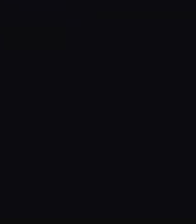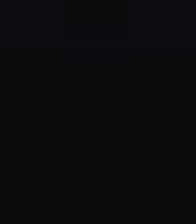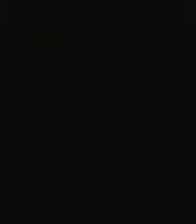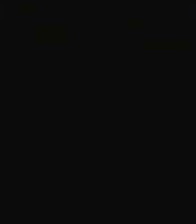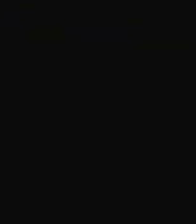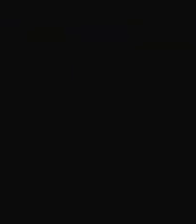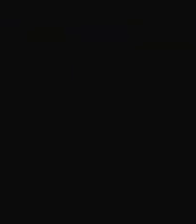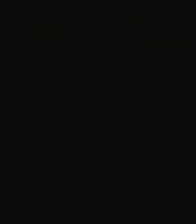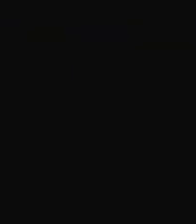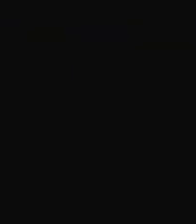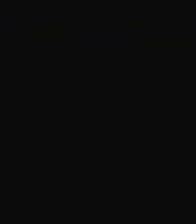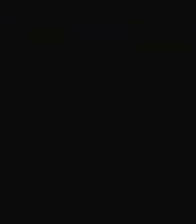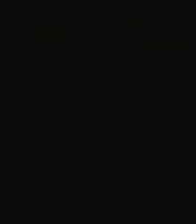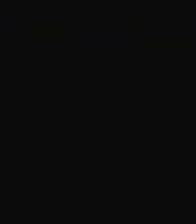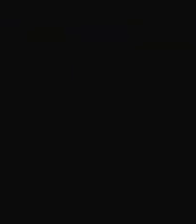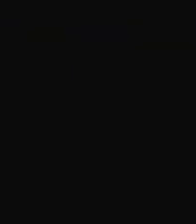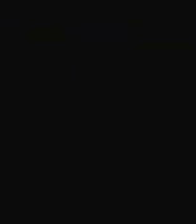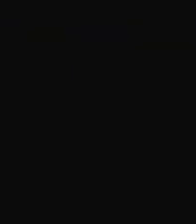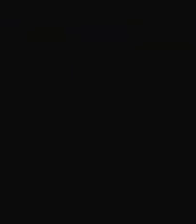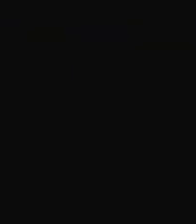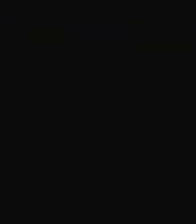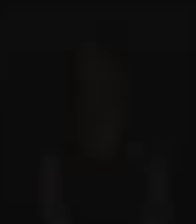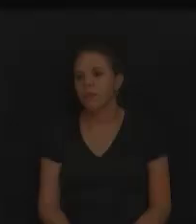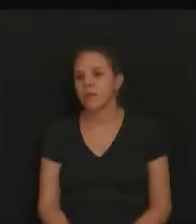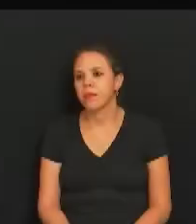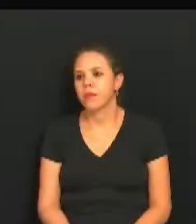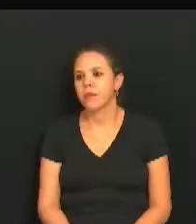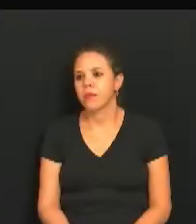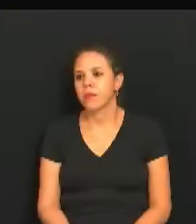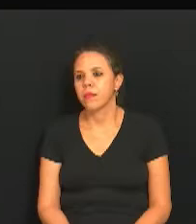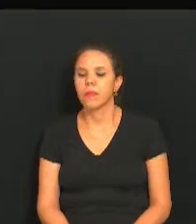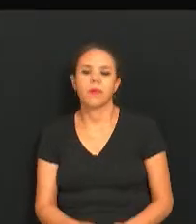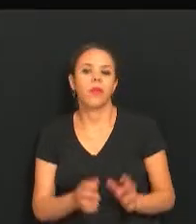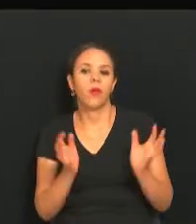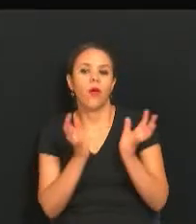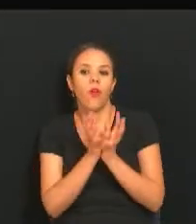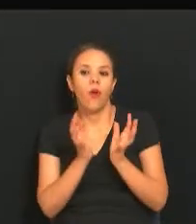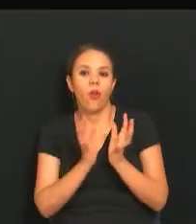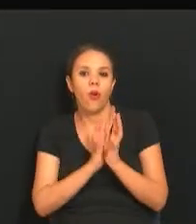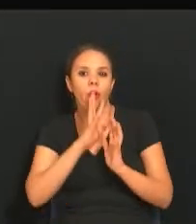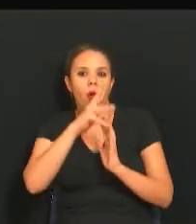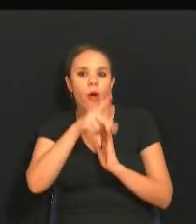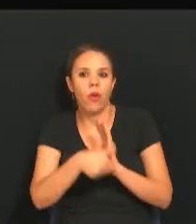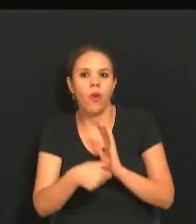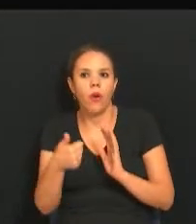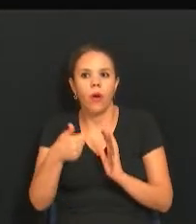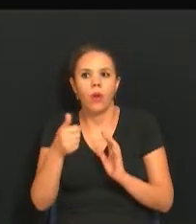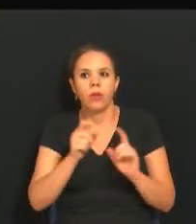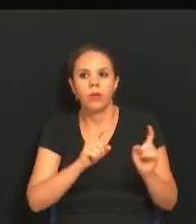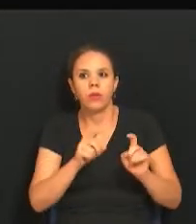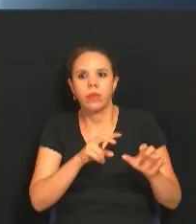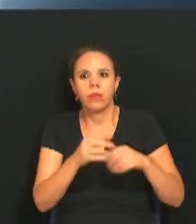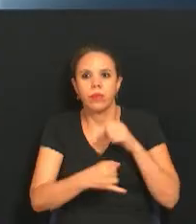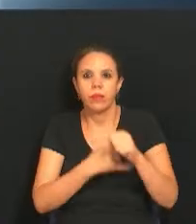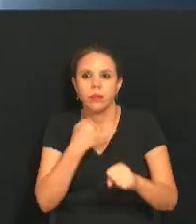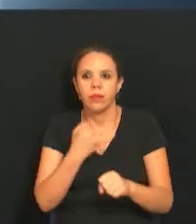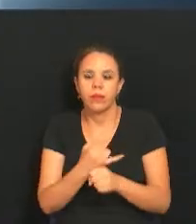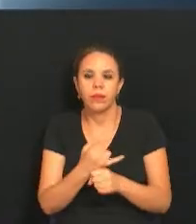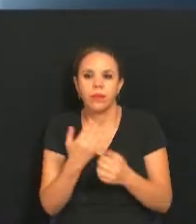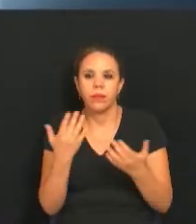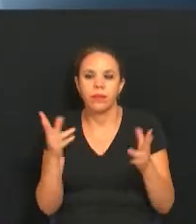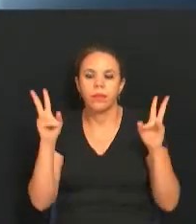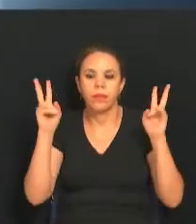A Comissão Permanente de Meio Ambiente da Câmara realizou esta semana a primeira reunião online do ano. E o